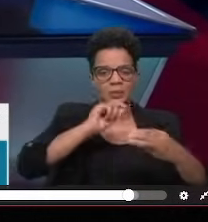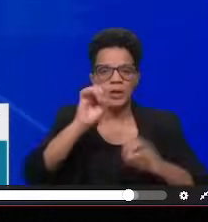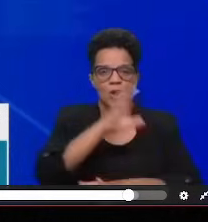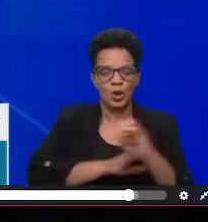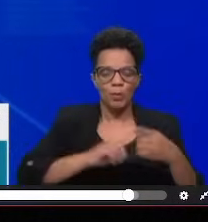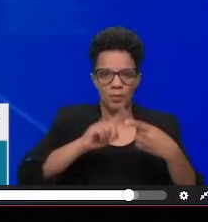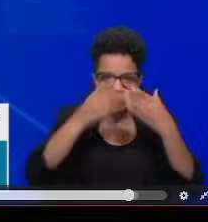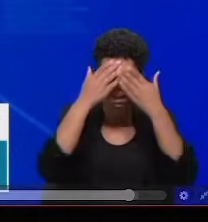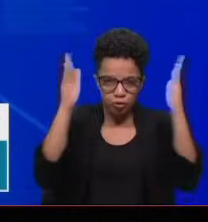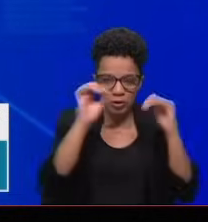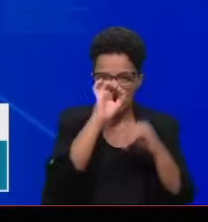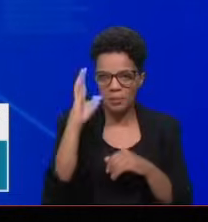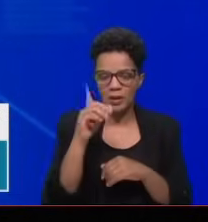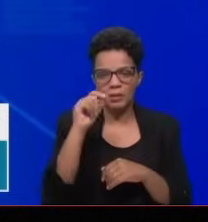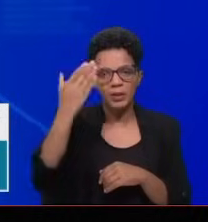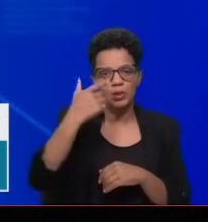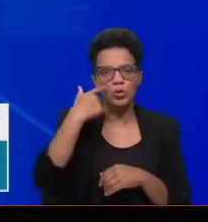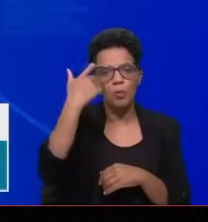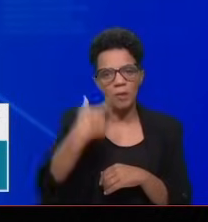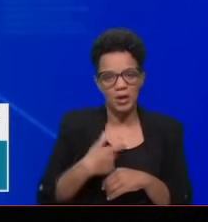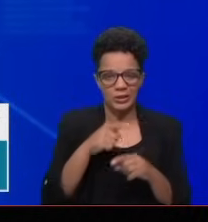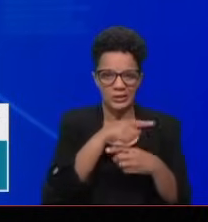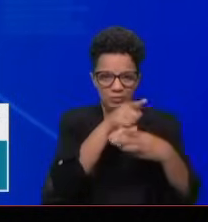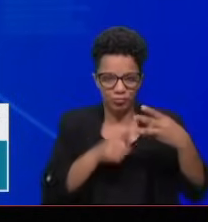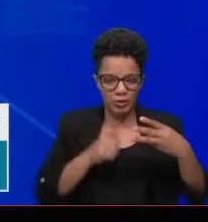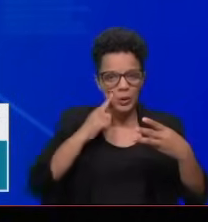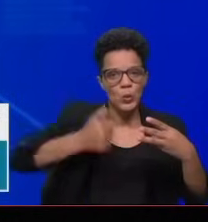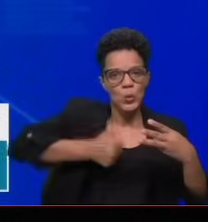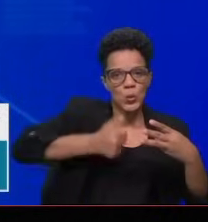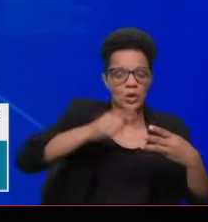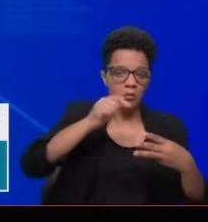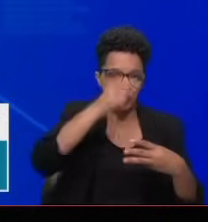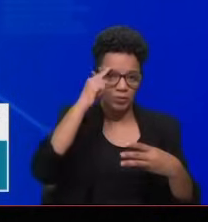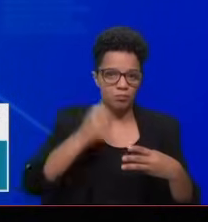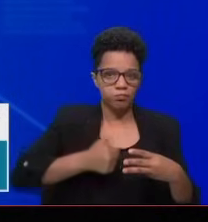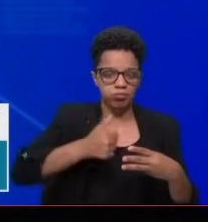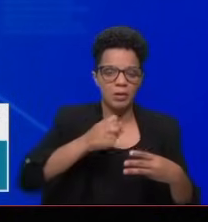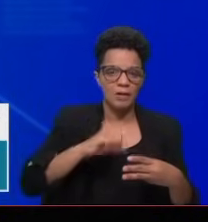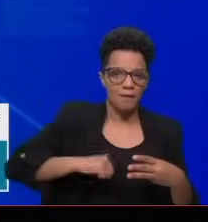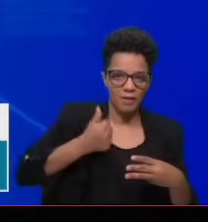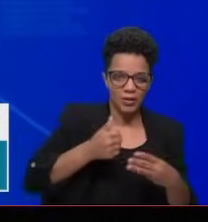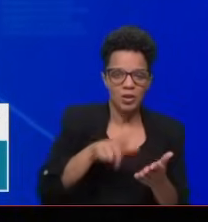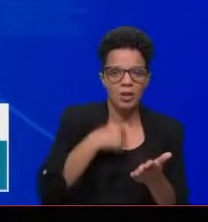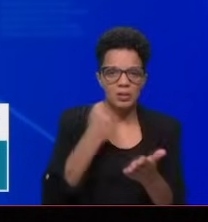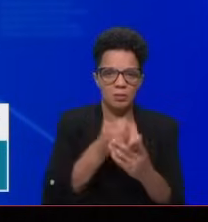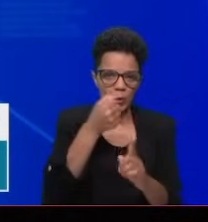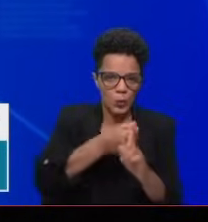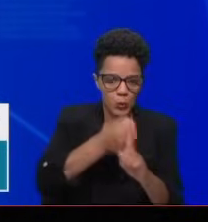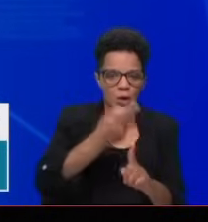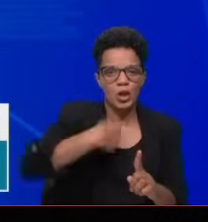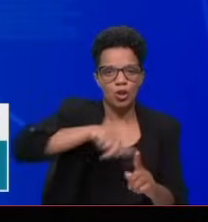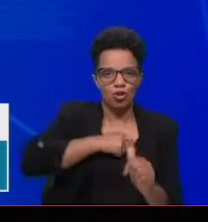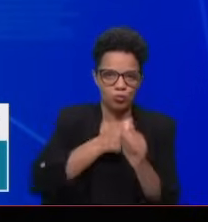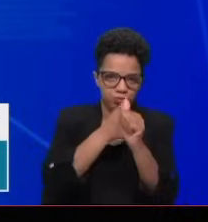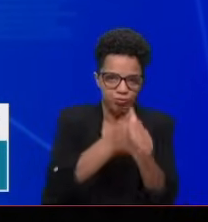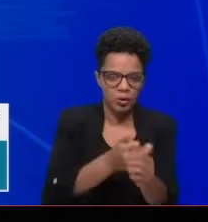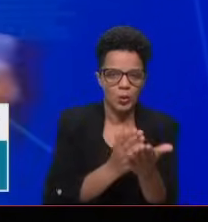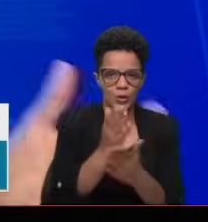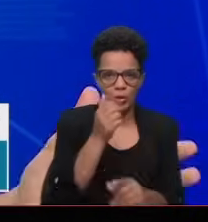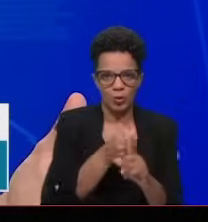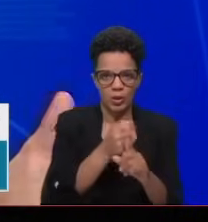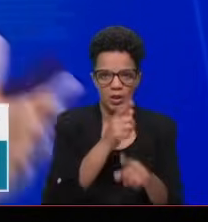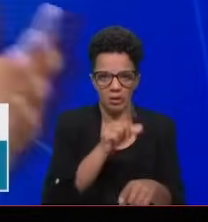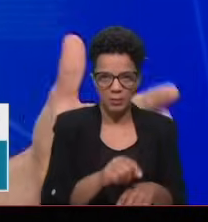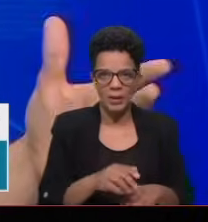é democracia ambiente e direitos humanos e são as prioridades e são as prioridades dos verdes que sempre Lutaram por isso e nós vamos continuar a lutar por isso